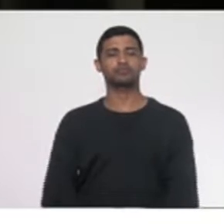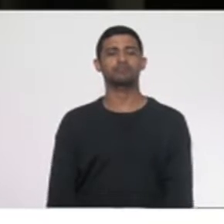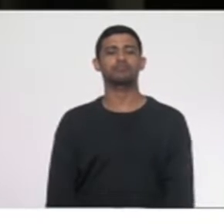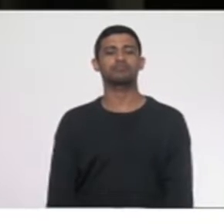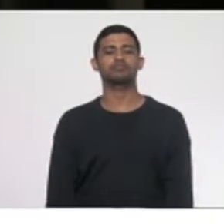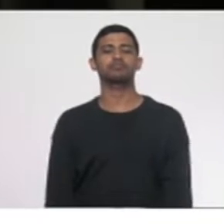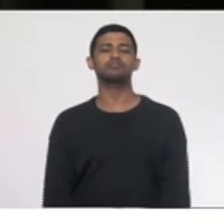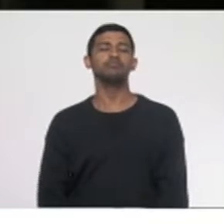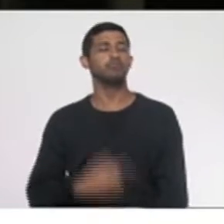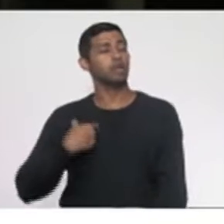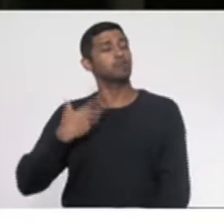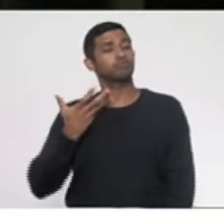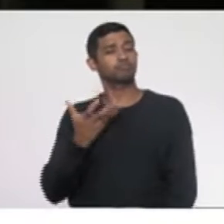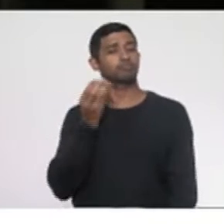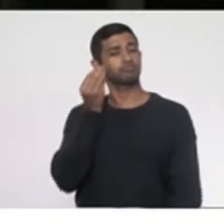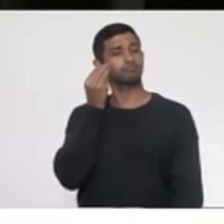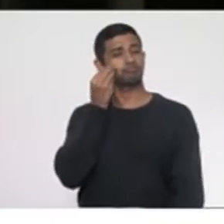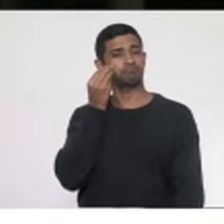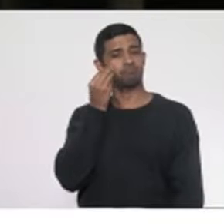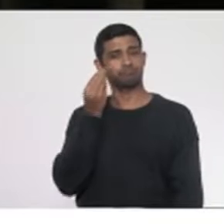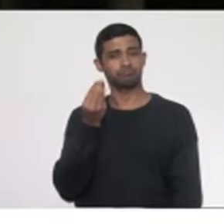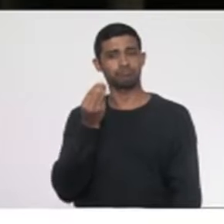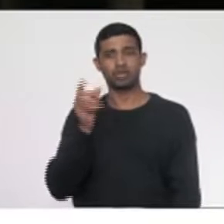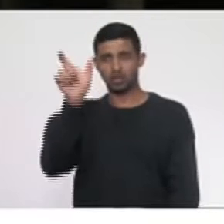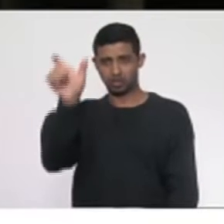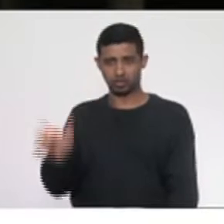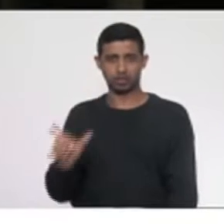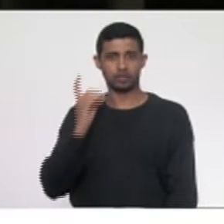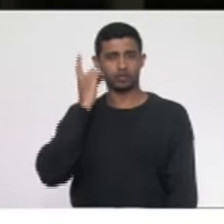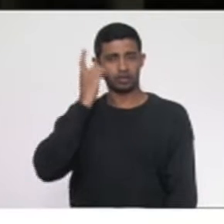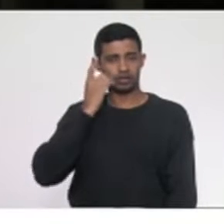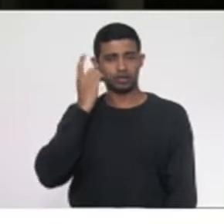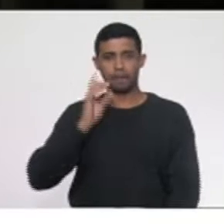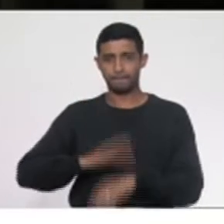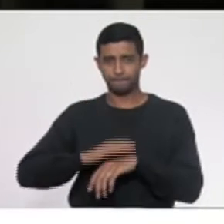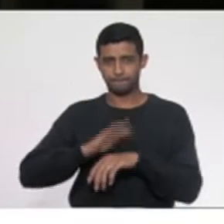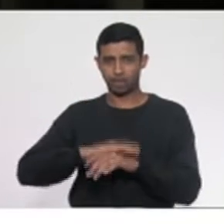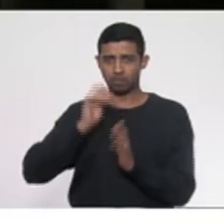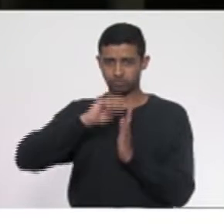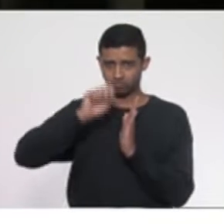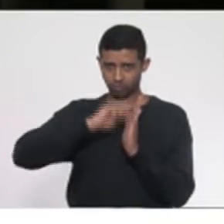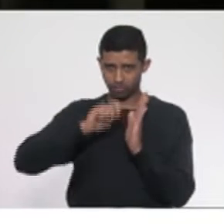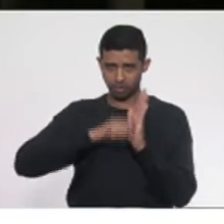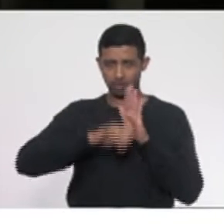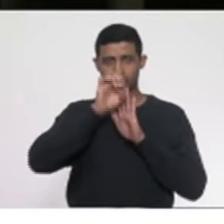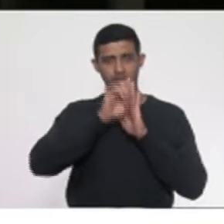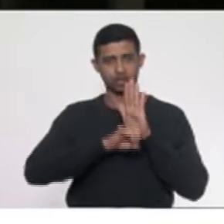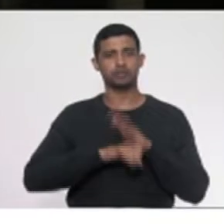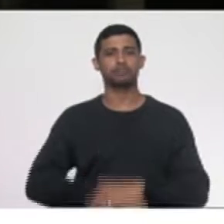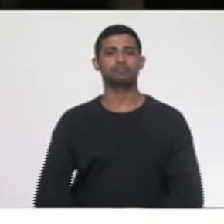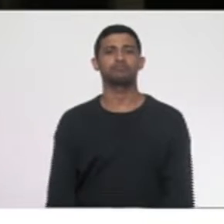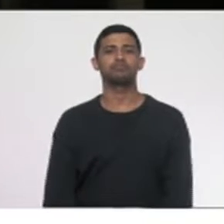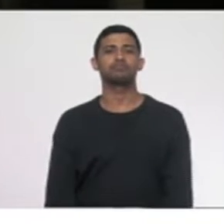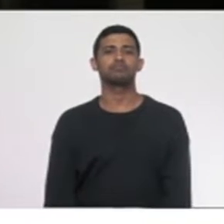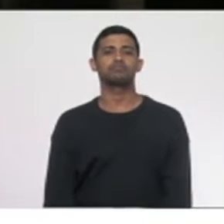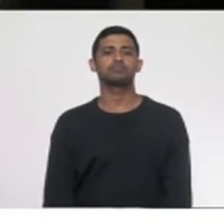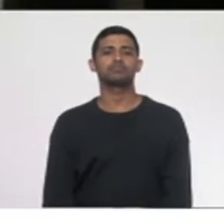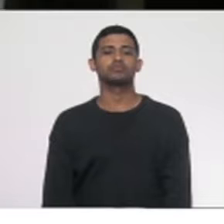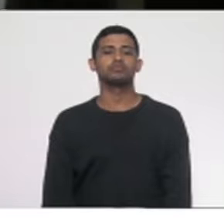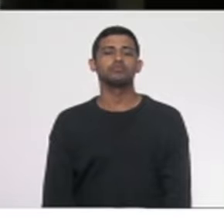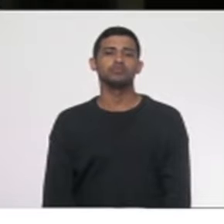Queria propor, nesse caso, ao deputado autor dessa emenda, Porque se a